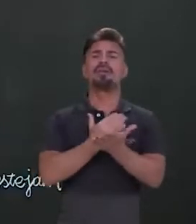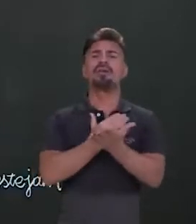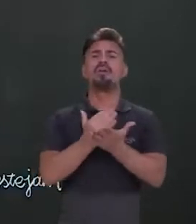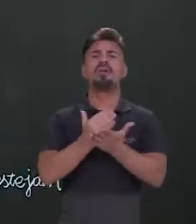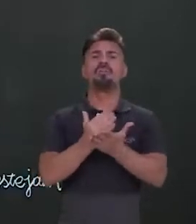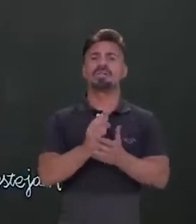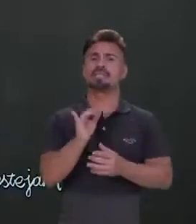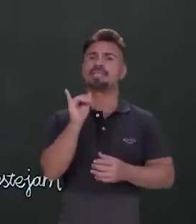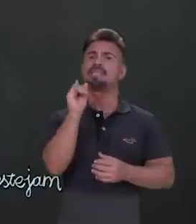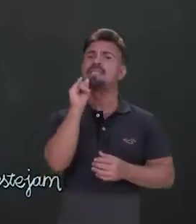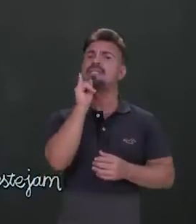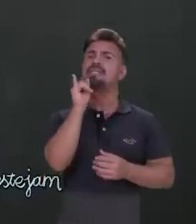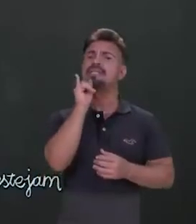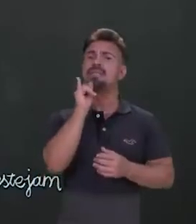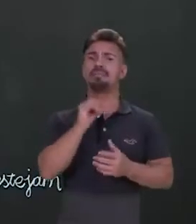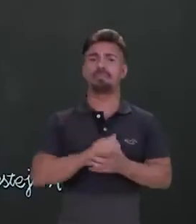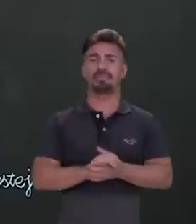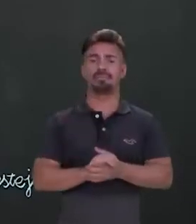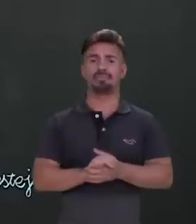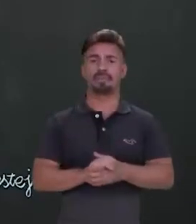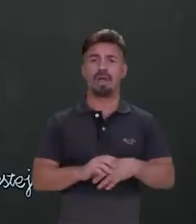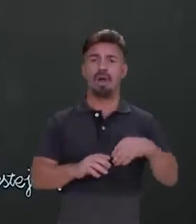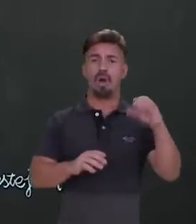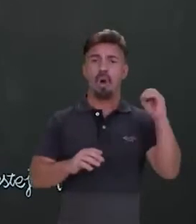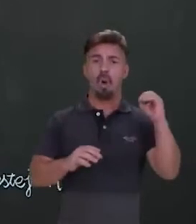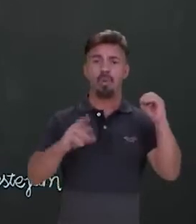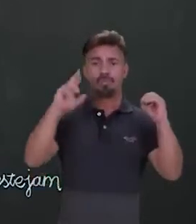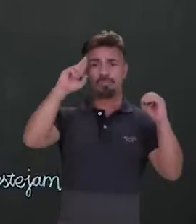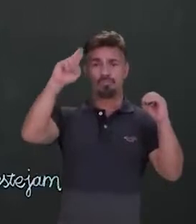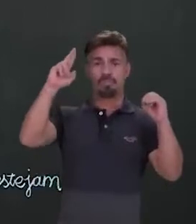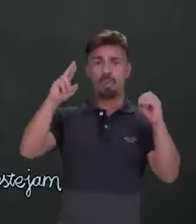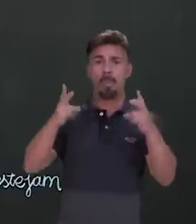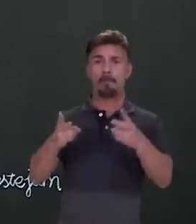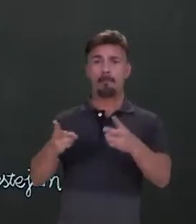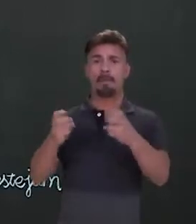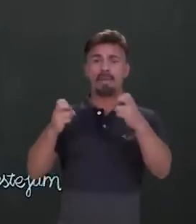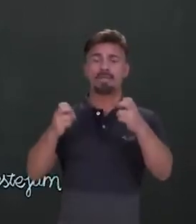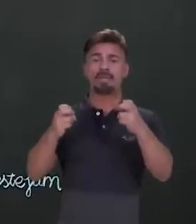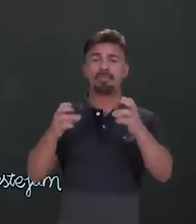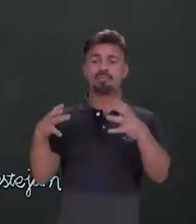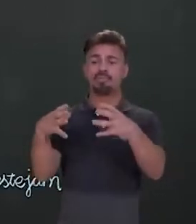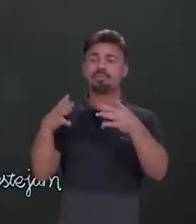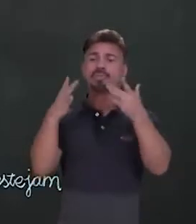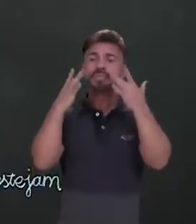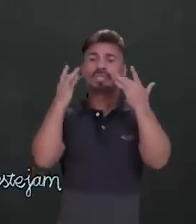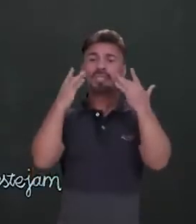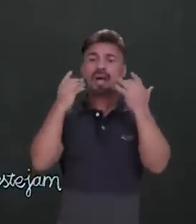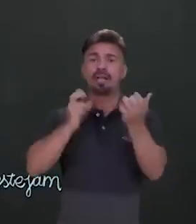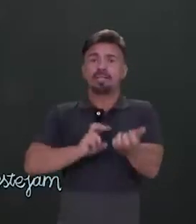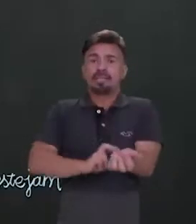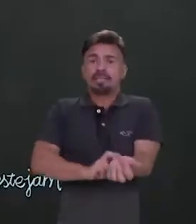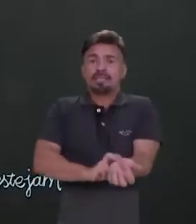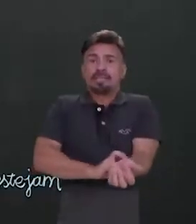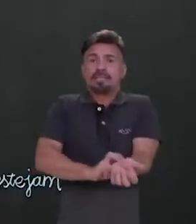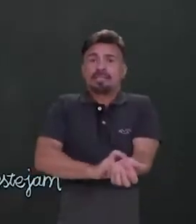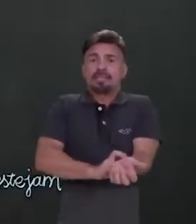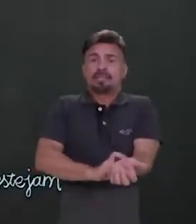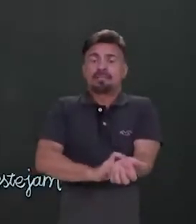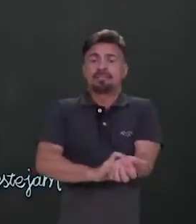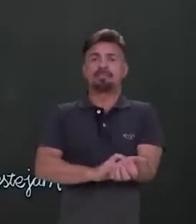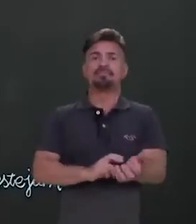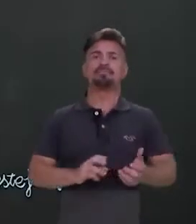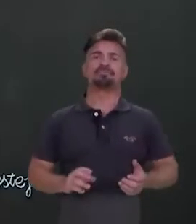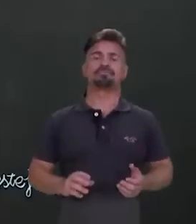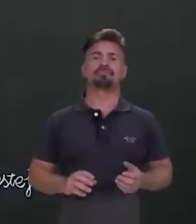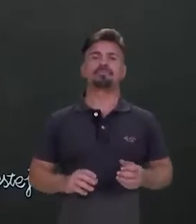começar com alguns exemplos. O diretor percebeu que o elenco estava nervoso. Tenho aqui